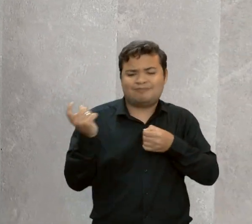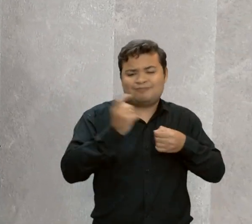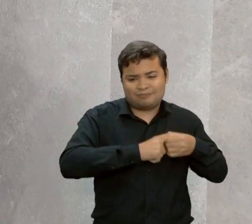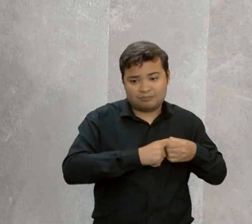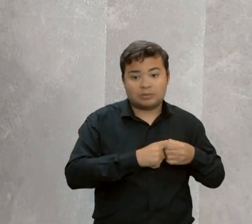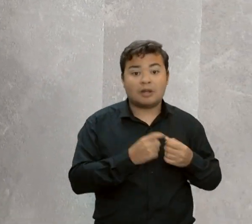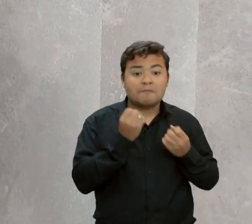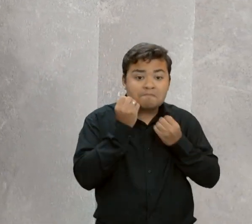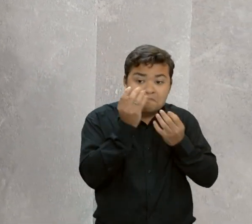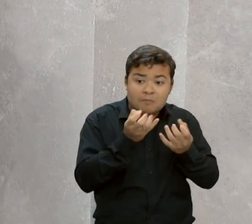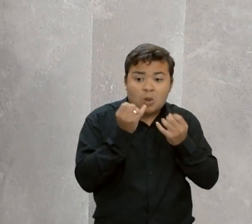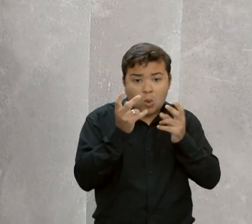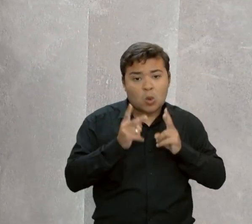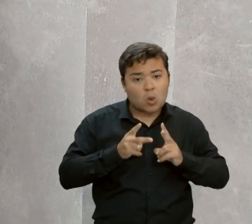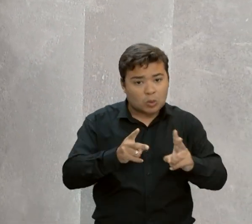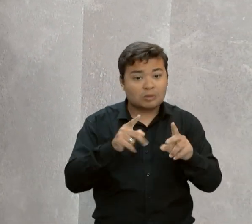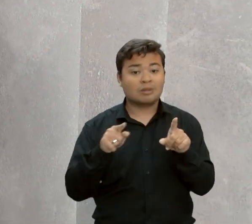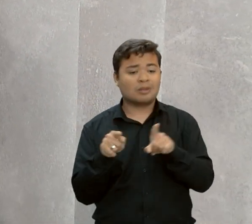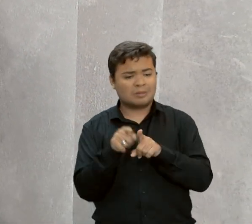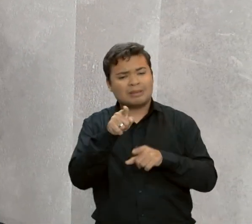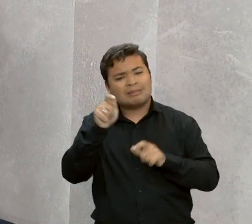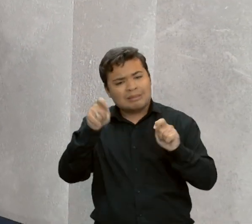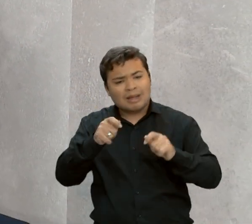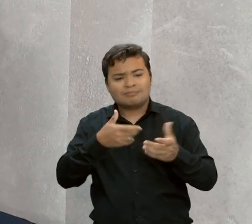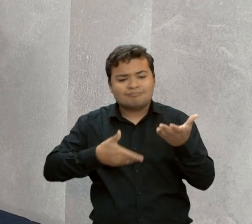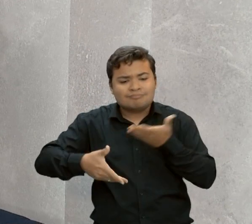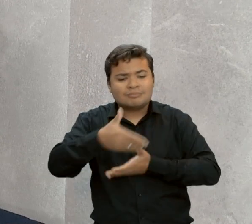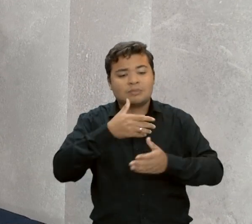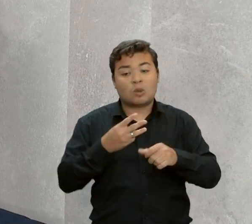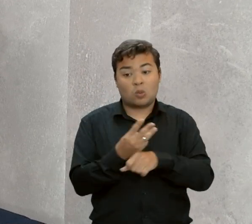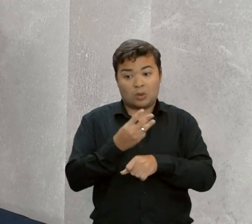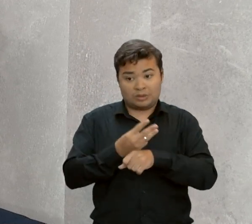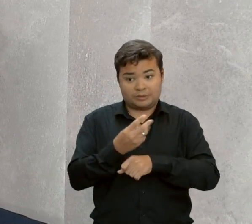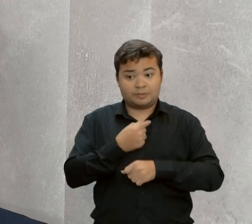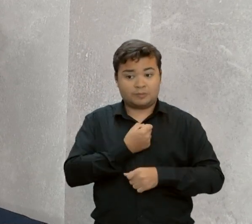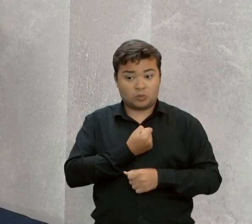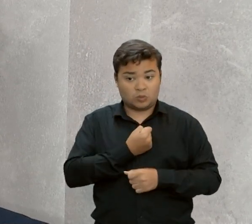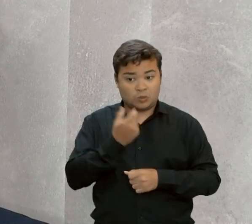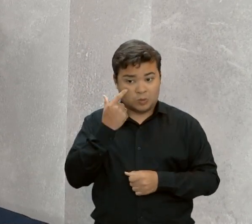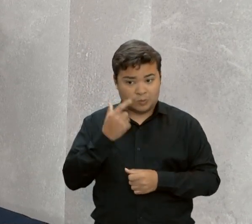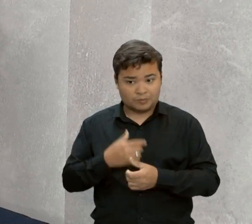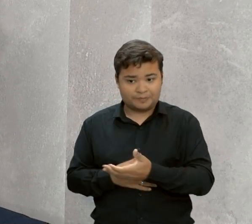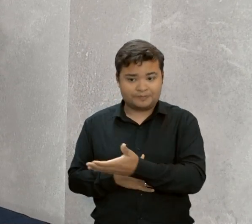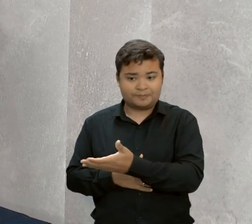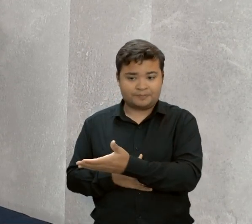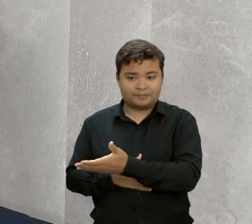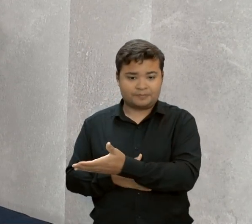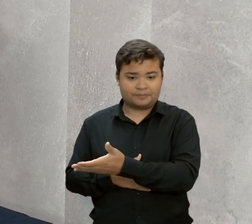mais informações para vocês. Aproveita também para interagir com a gente aí por meio do nosso WhatsApp,